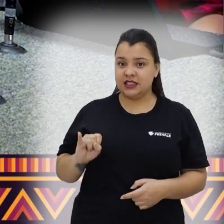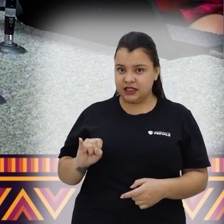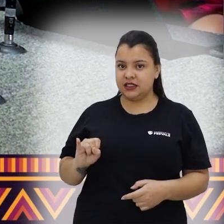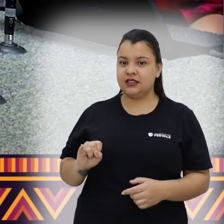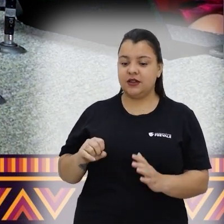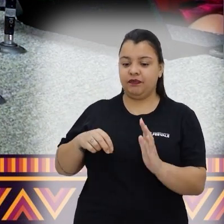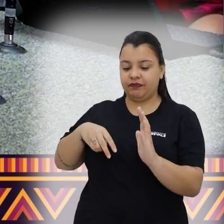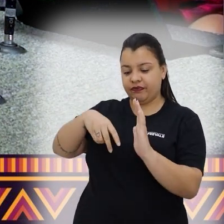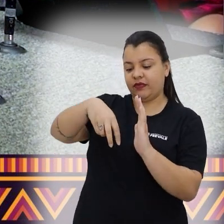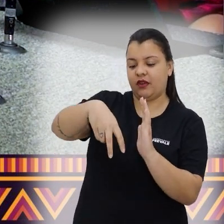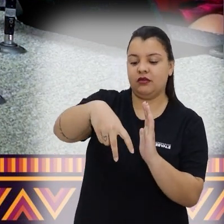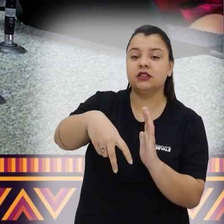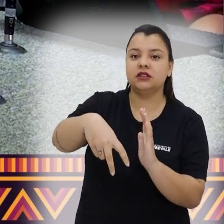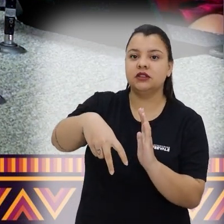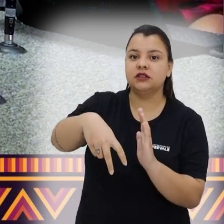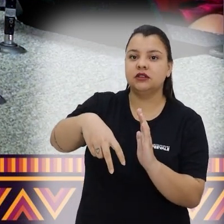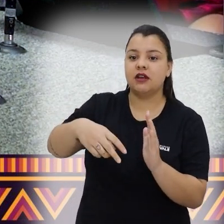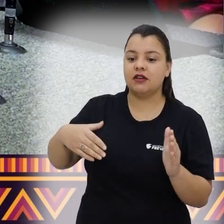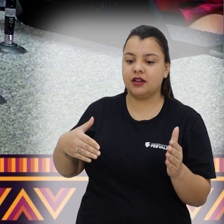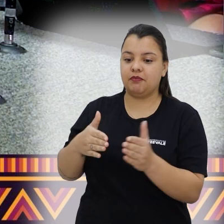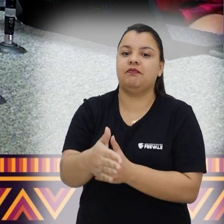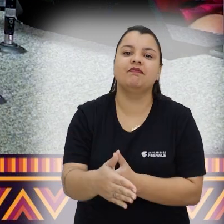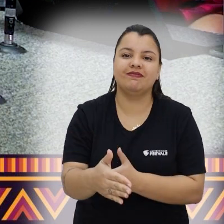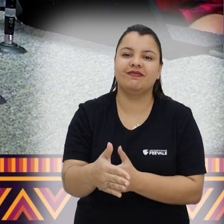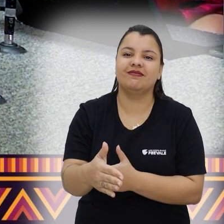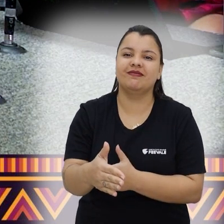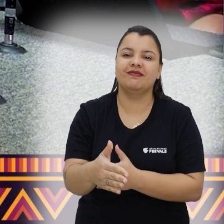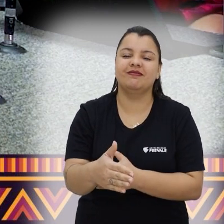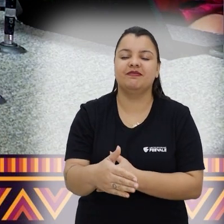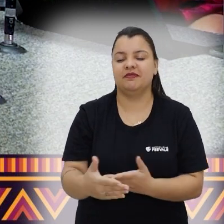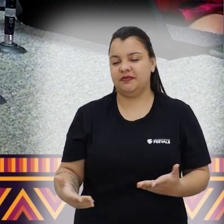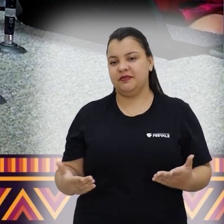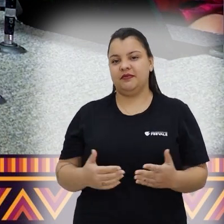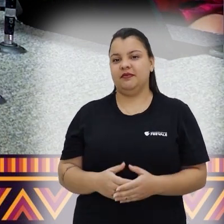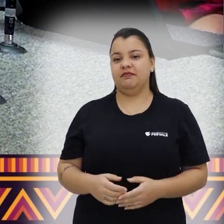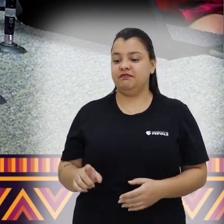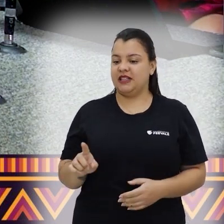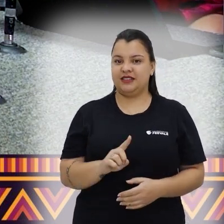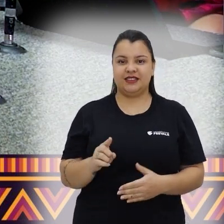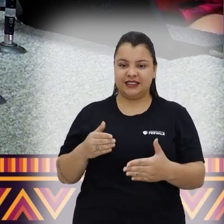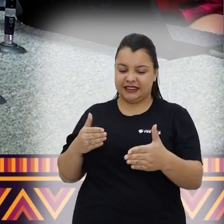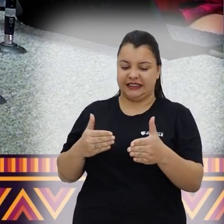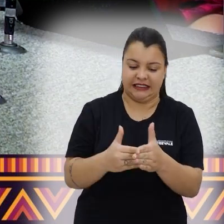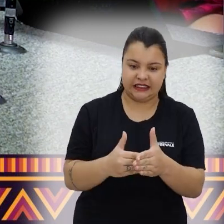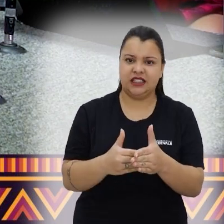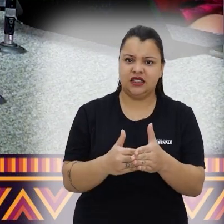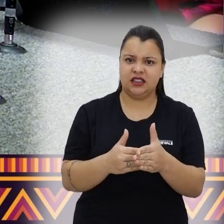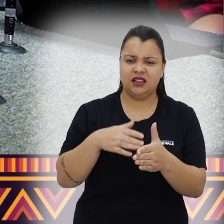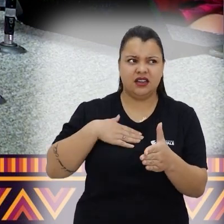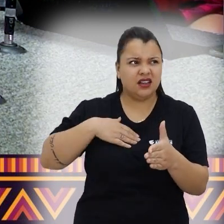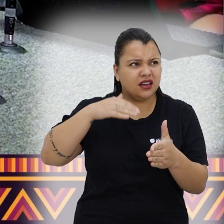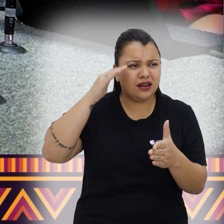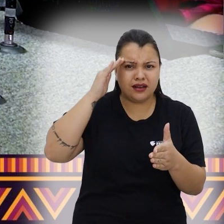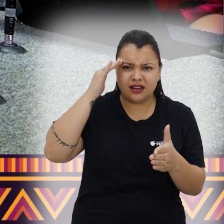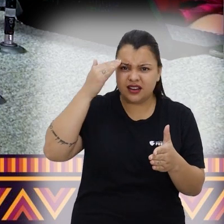eu passasse, eu ia estar quebrando paradigmas, né? Mas no caso, quando eu não passo, eu quebro os meus paradigmas.